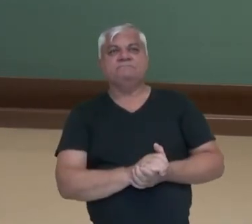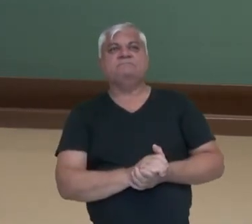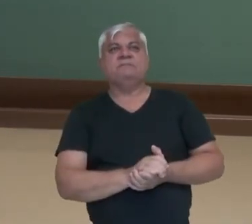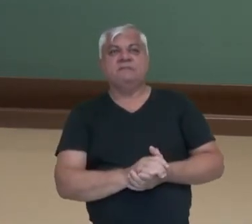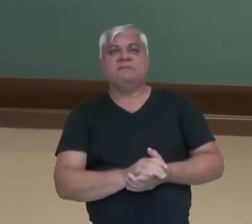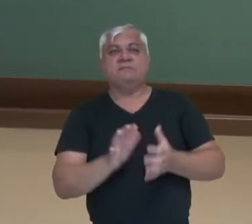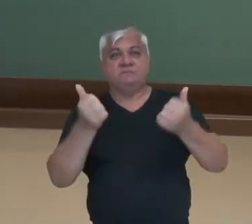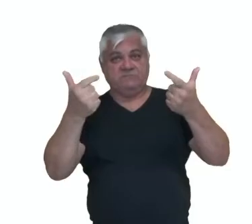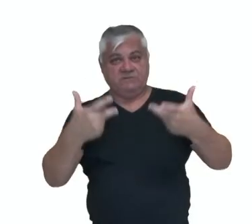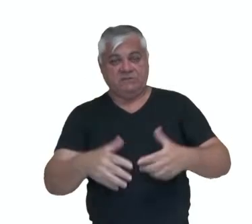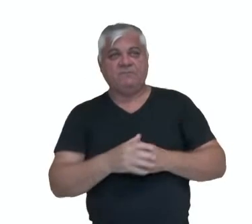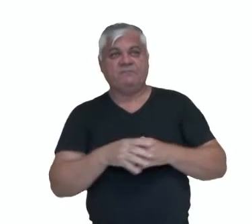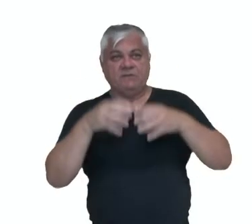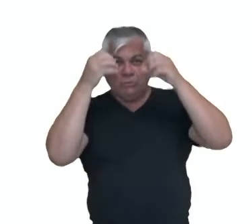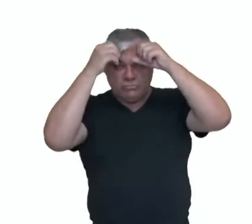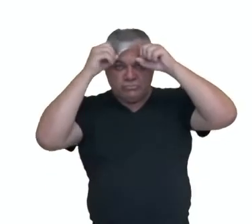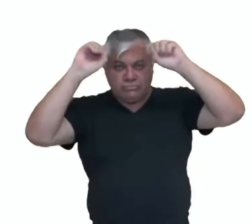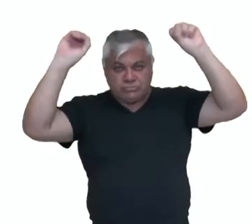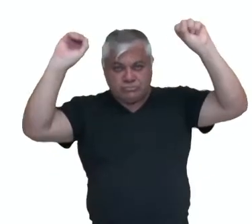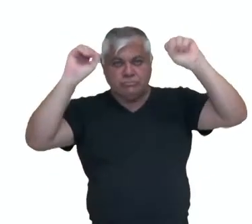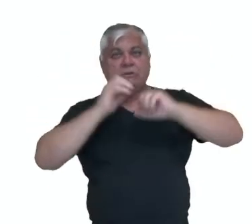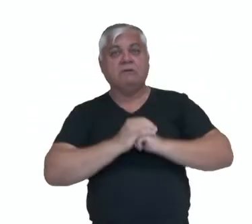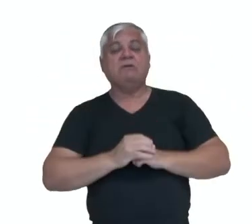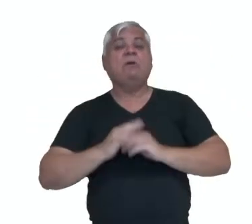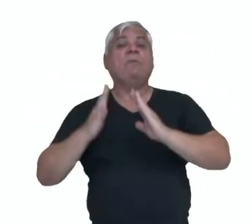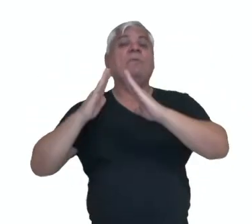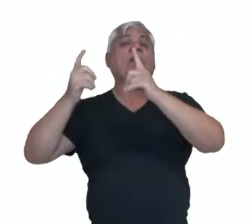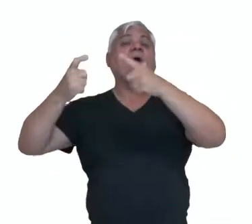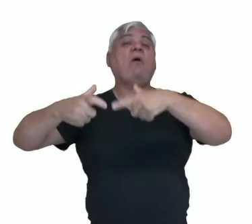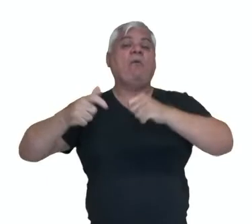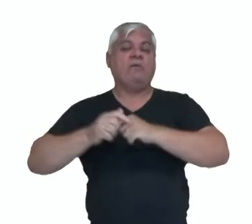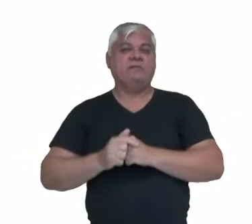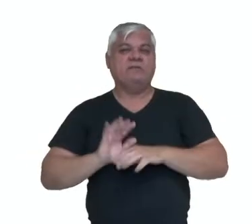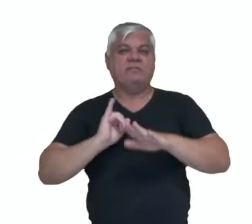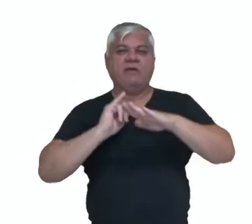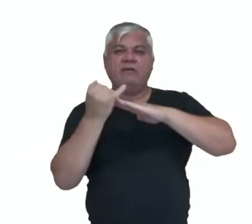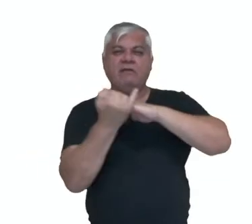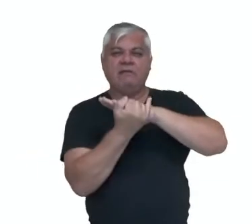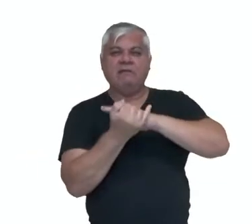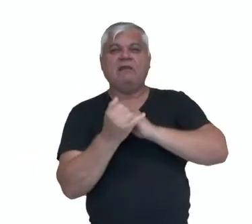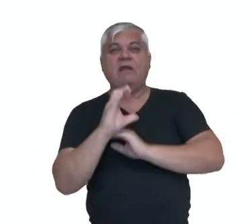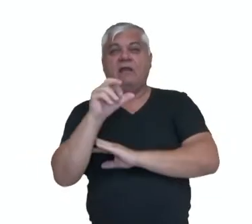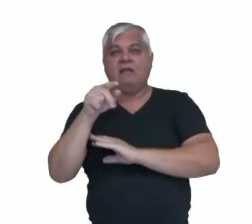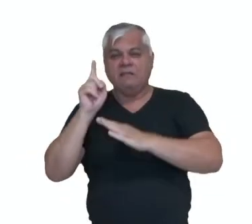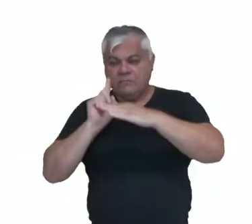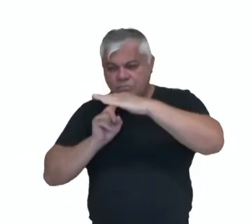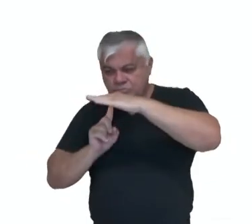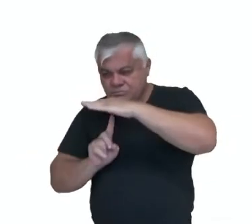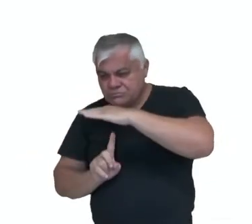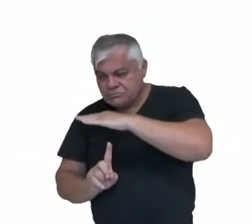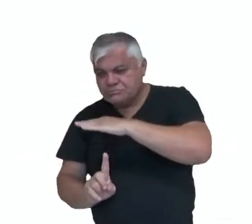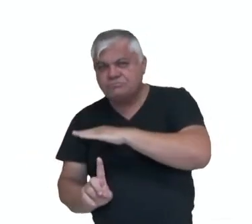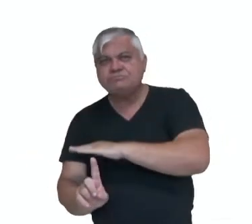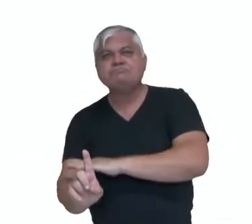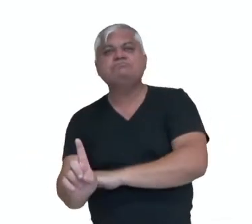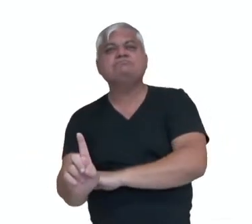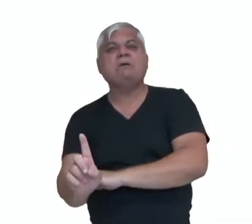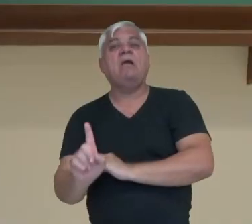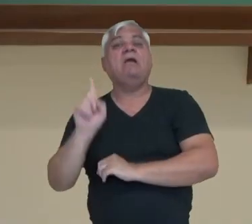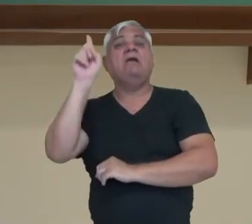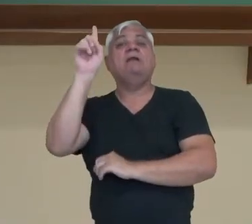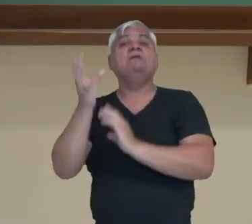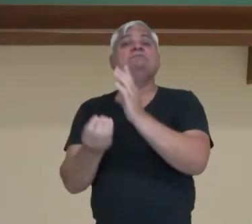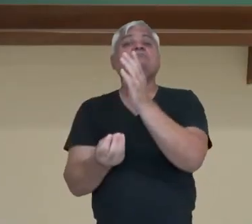Falei do Minotauro. Ele vivia onde? Lá na ilha de Creta, no labirinto. Até a origem dele é interessante. Está